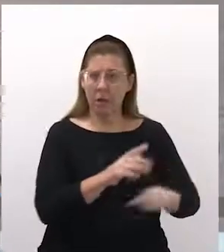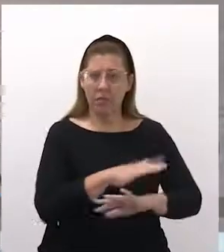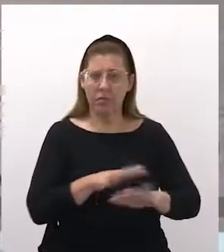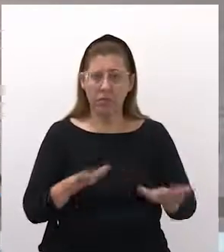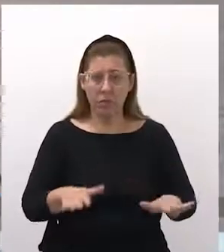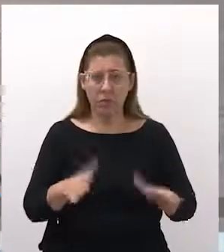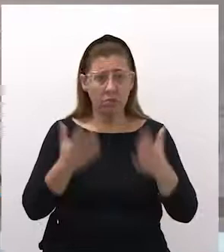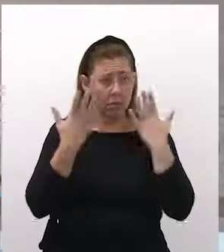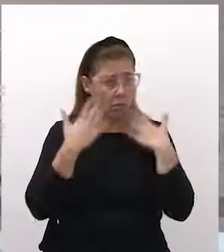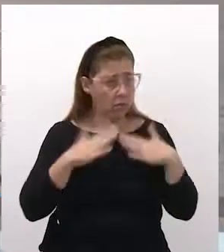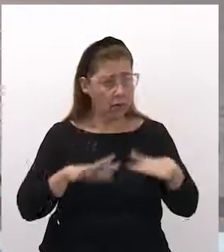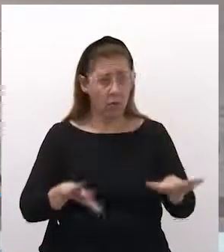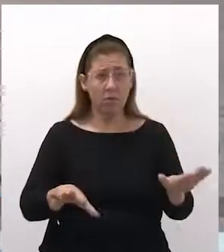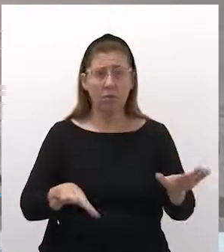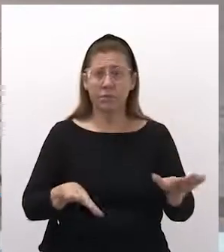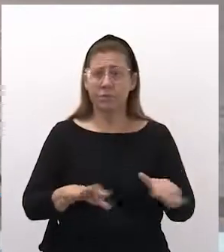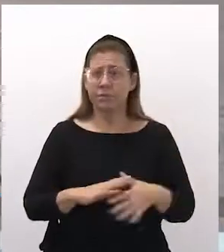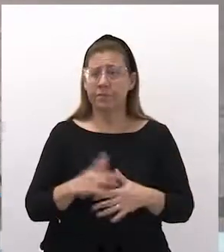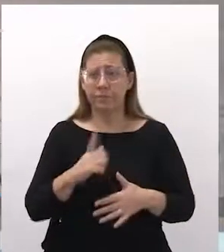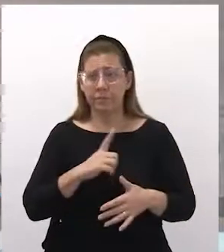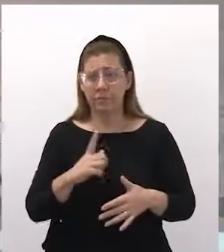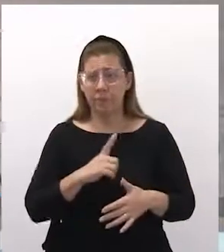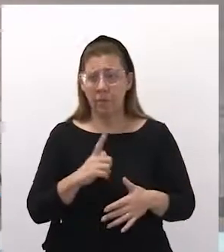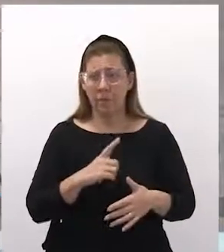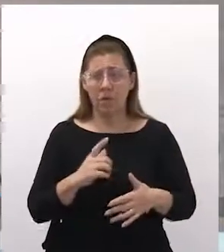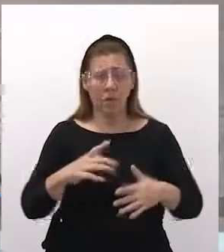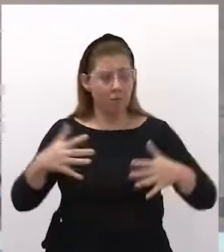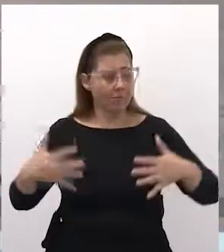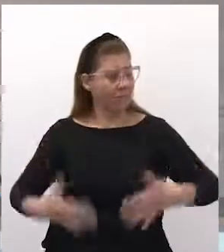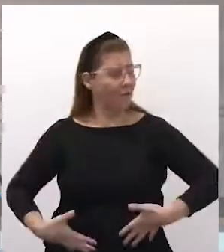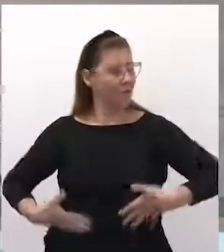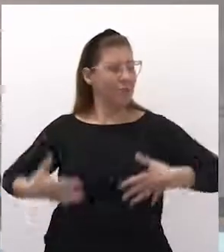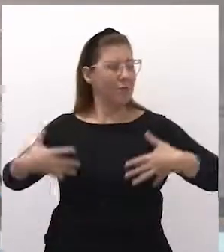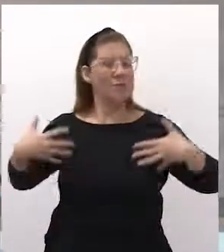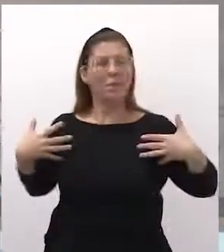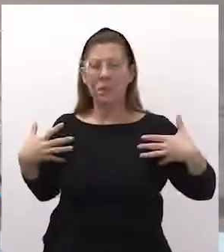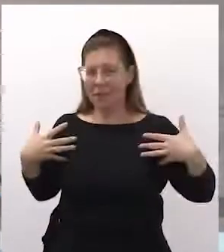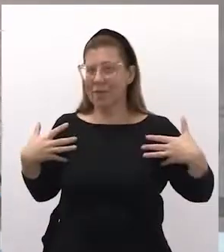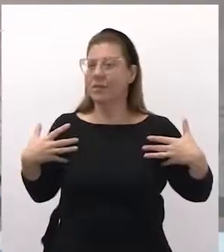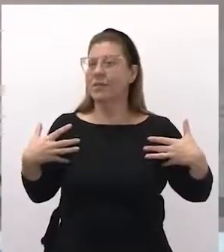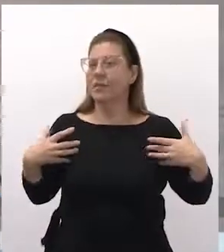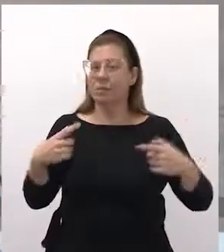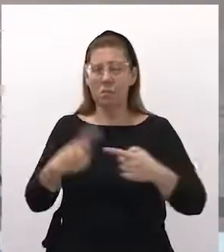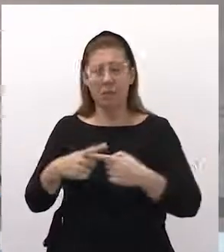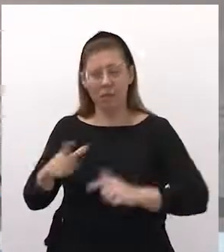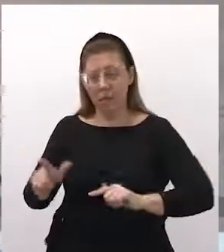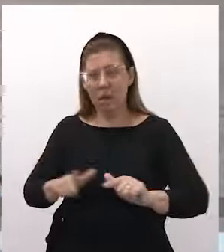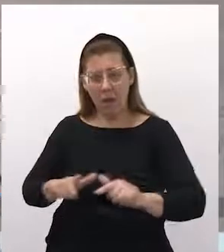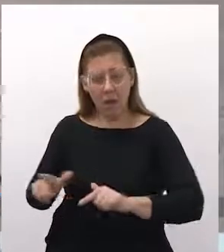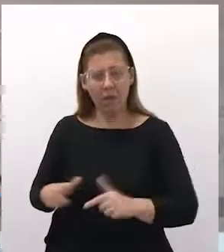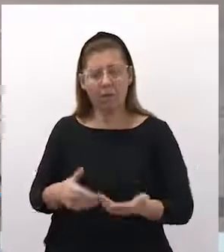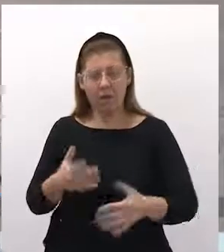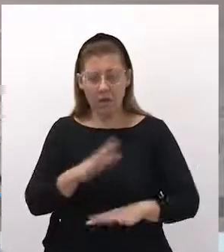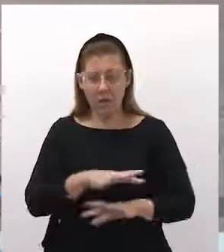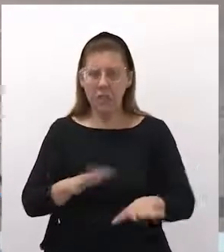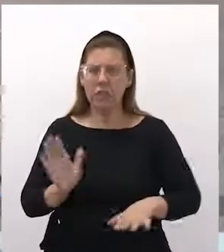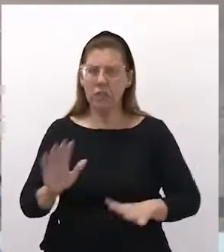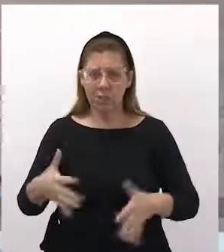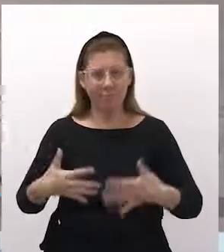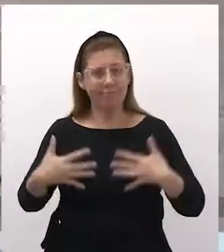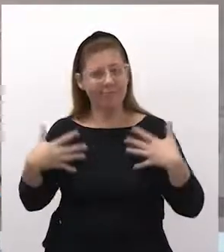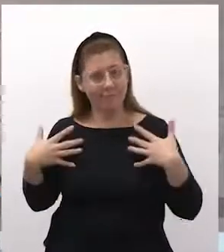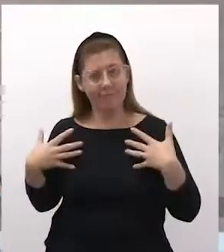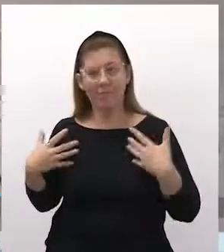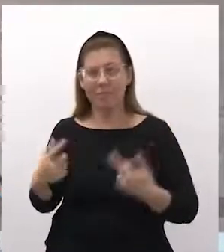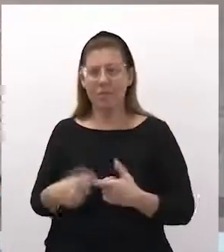tão naturalizado que existia inclusive um orgulho. Eu digo, porque isso a maioria desses dados a gente tira